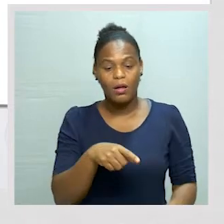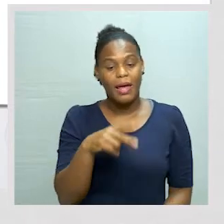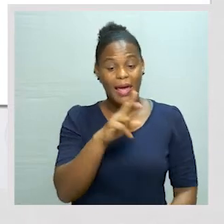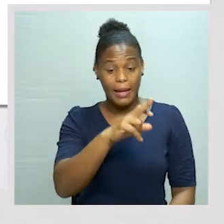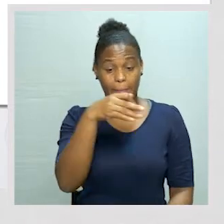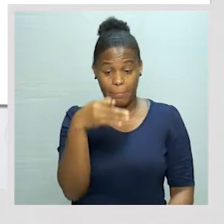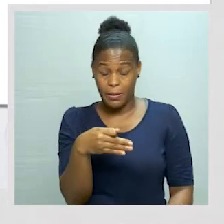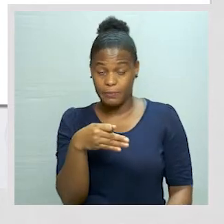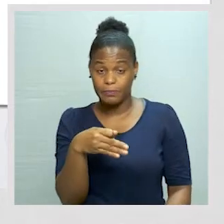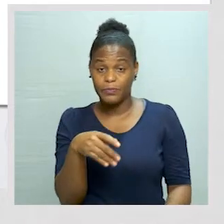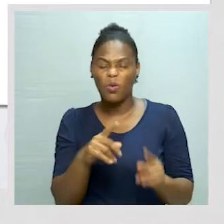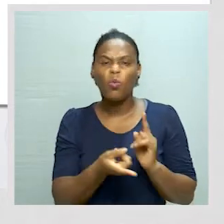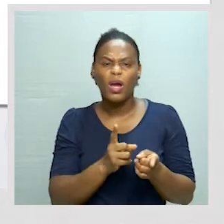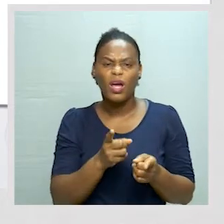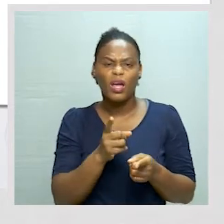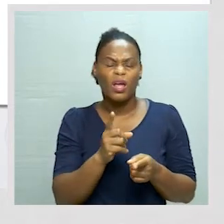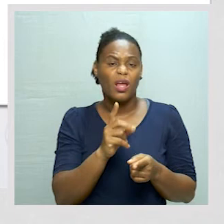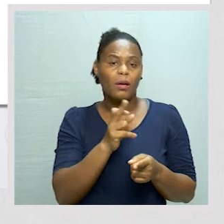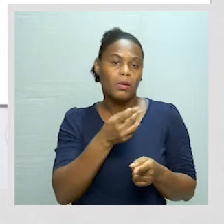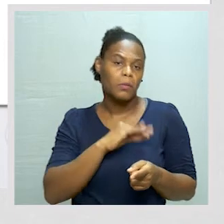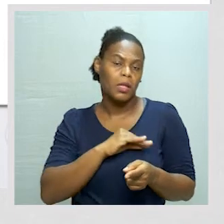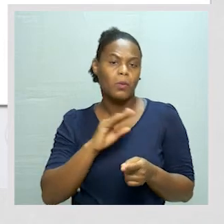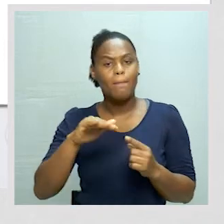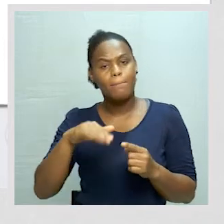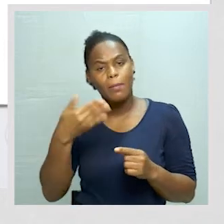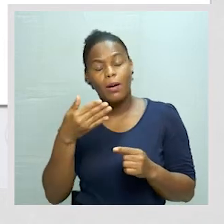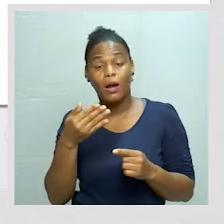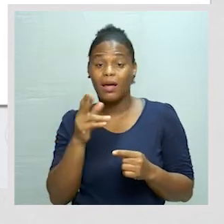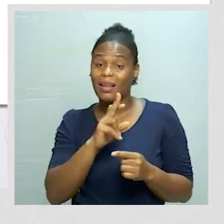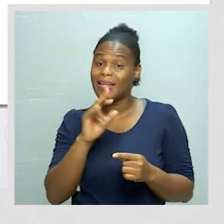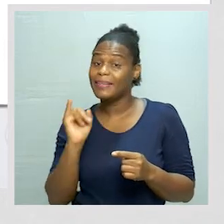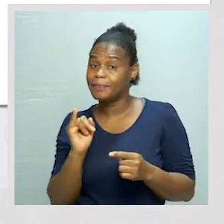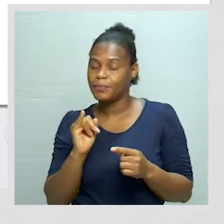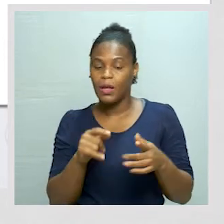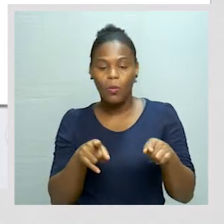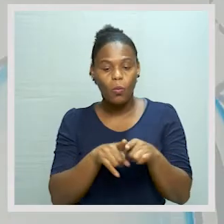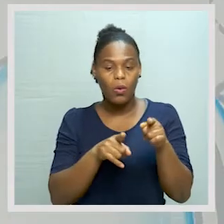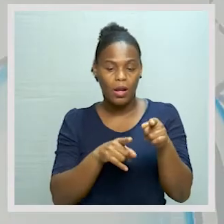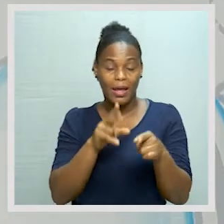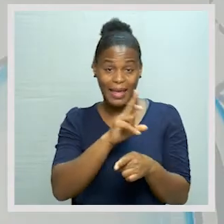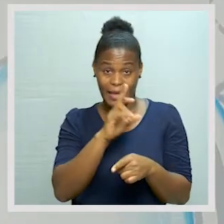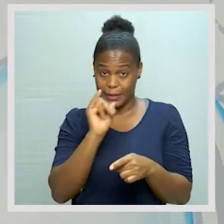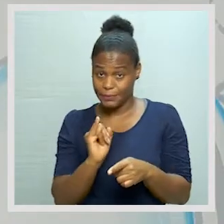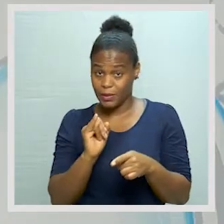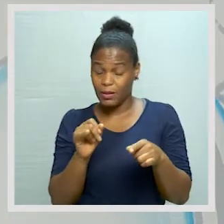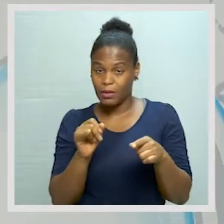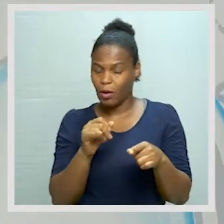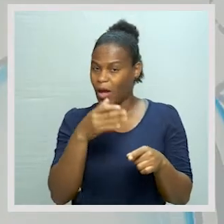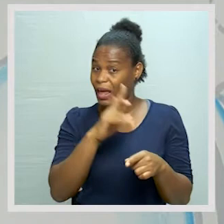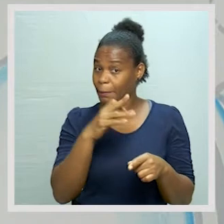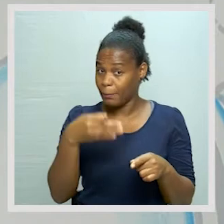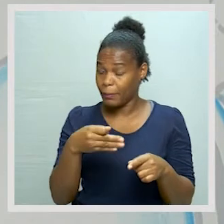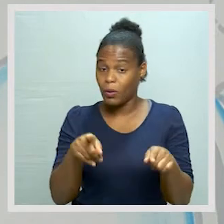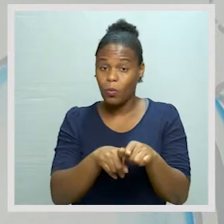RP. O que são os rendimentos primários, que é o rendimento interno? O rendimento primário é o rendimento que o